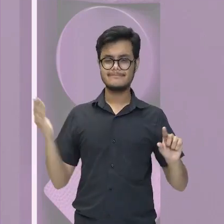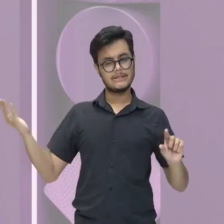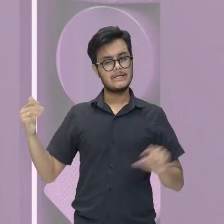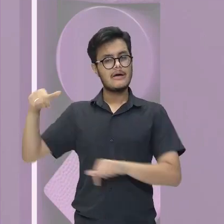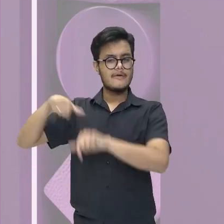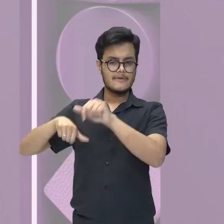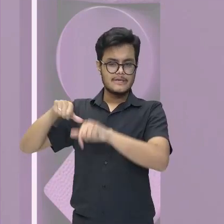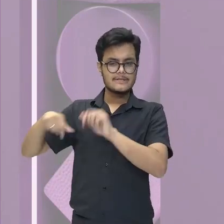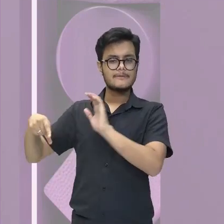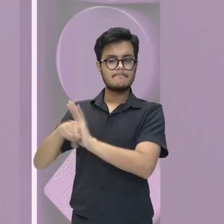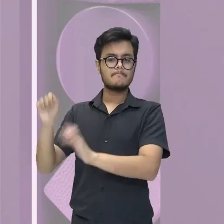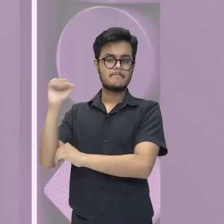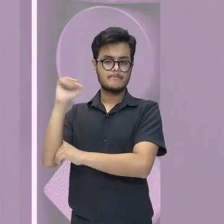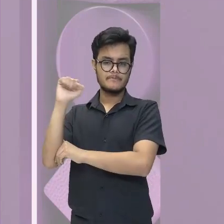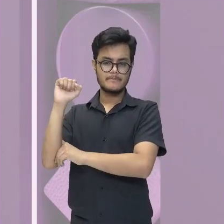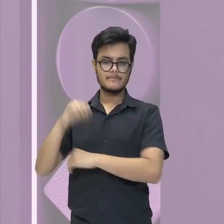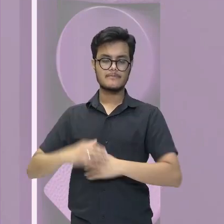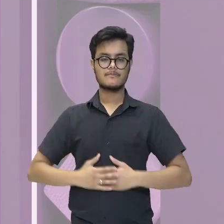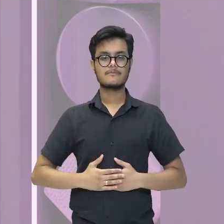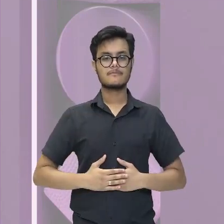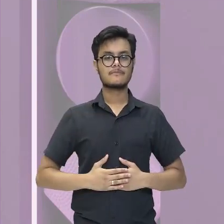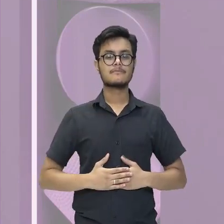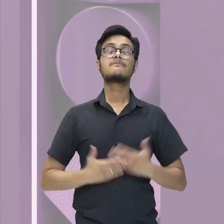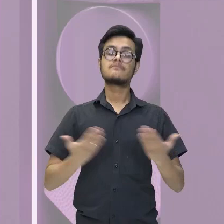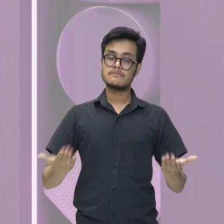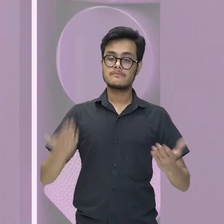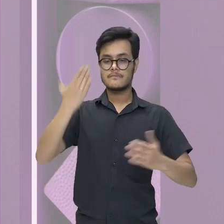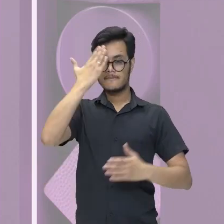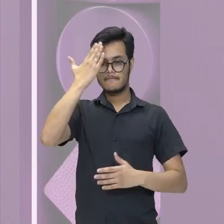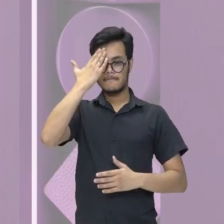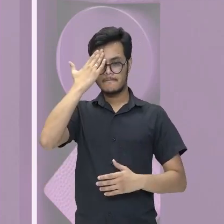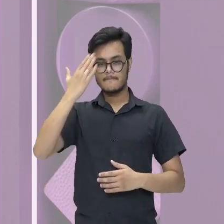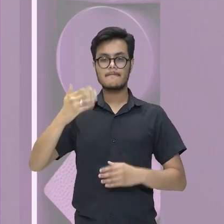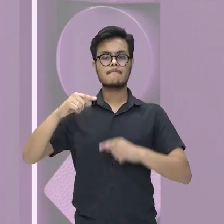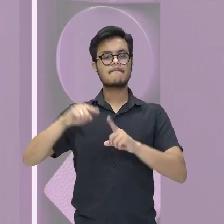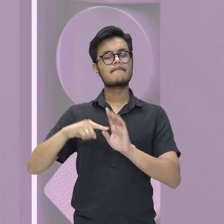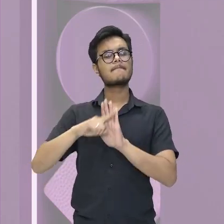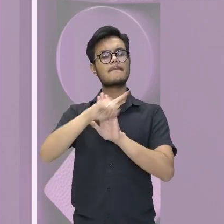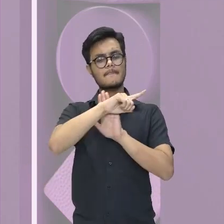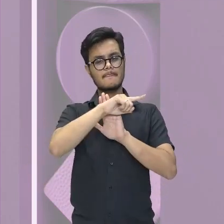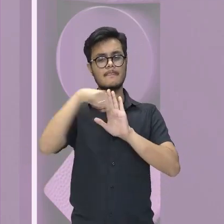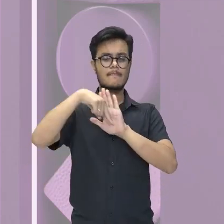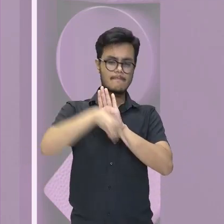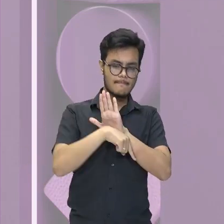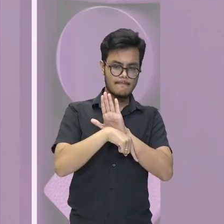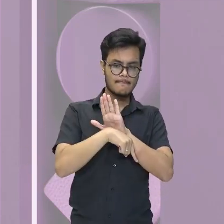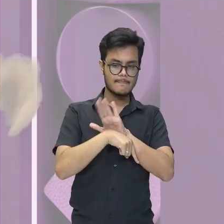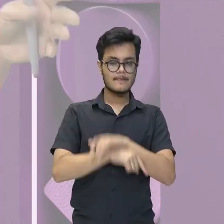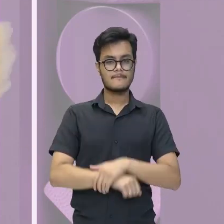o veículo. Então, vimos hoje aí como é que se trabalha a questão dos aumentos sucessivos e dos descontos